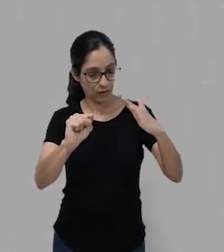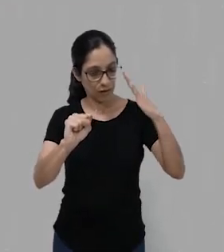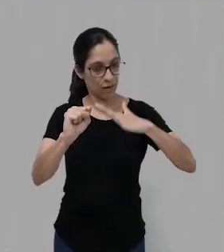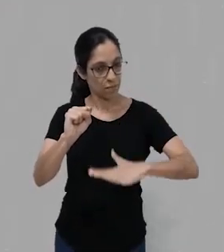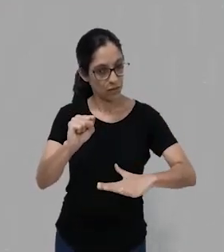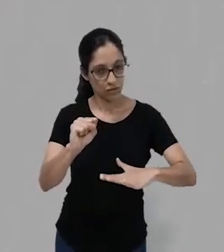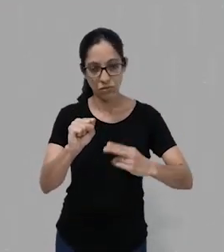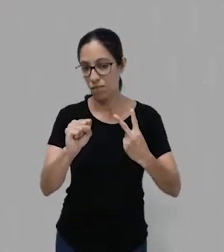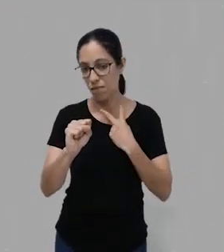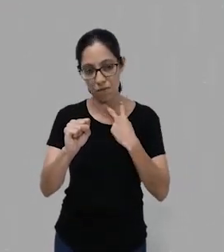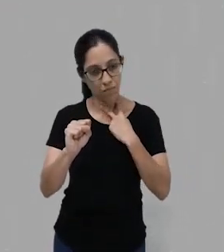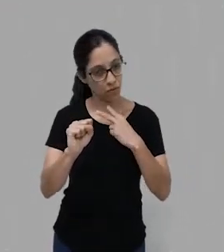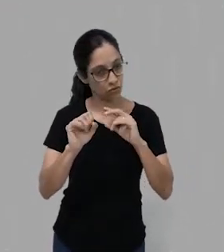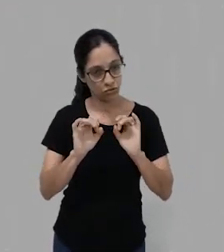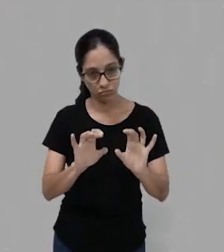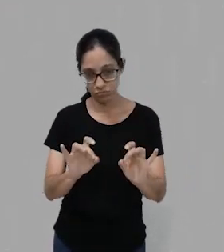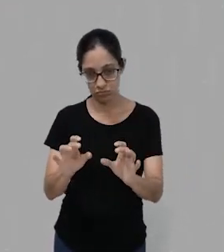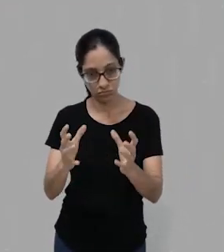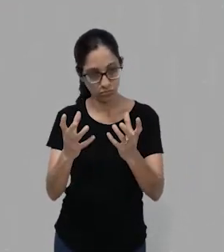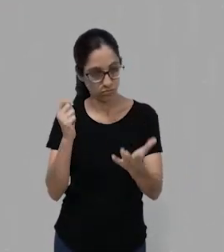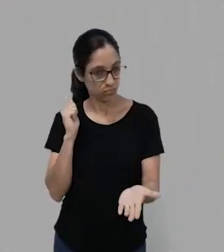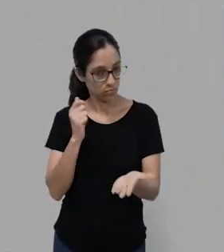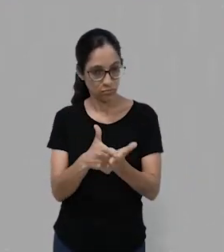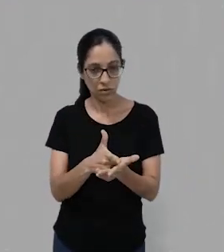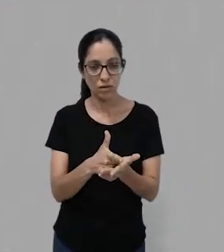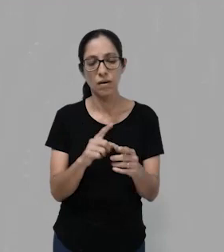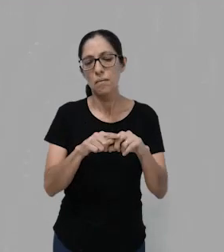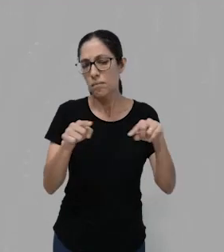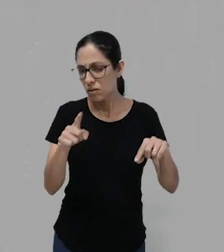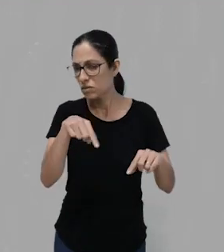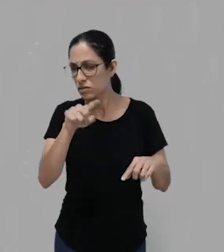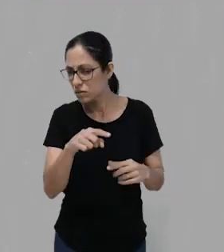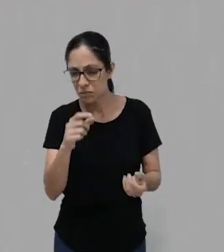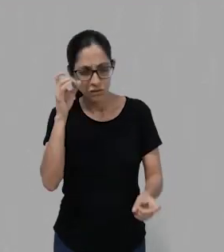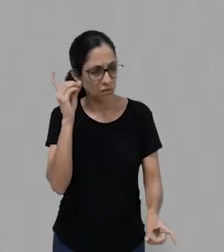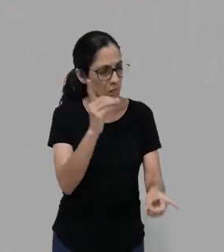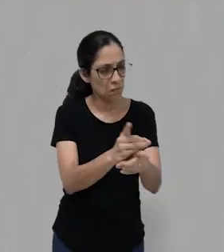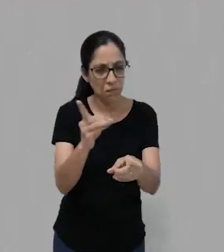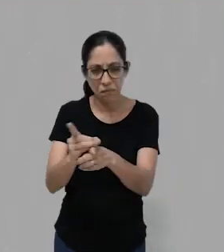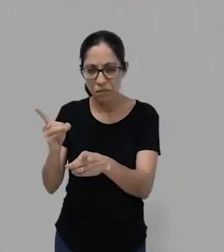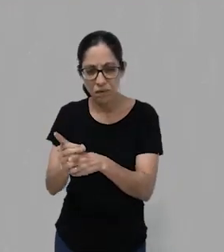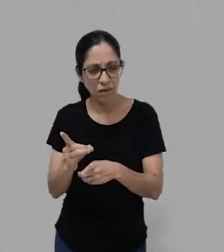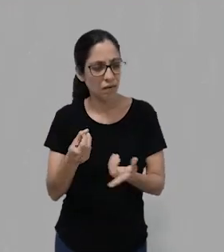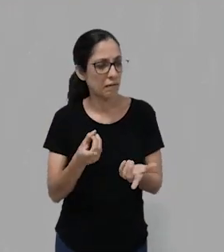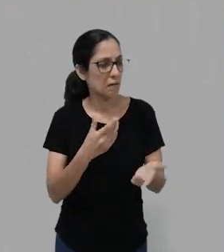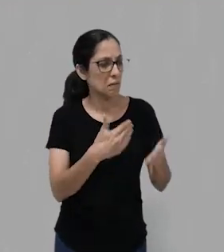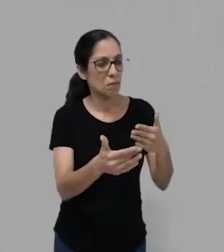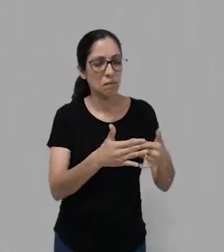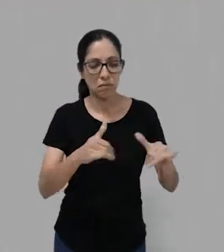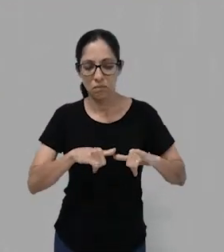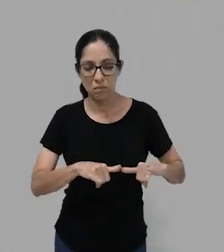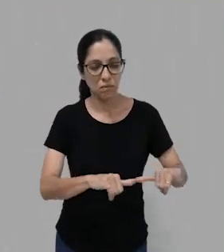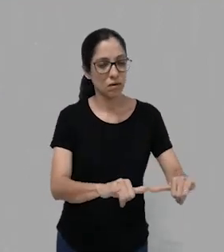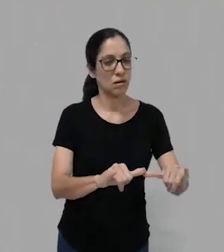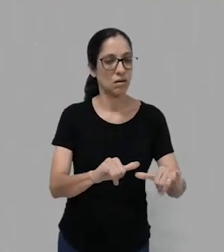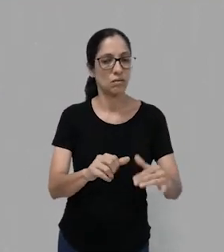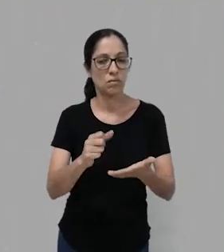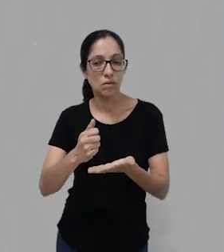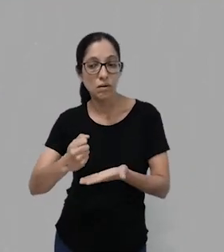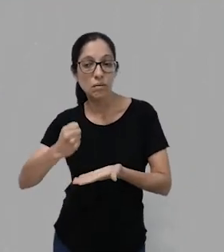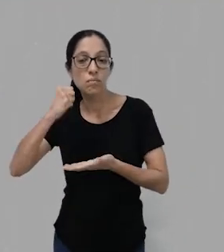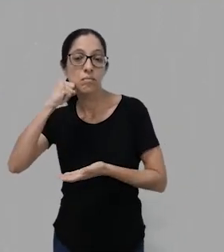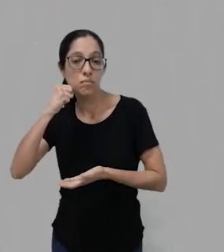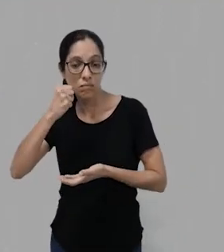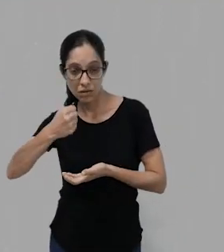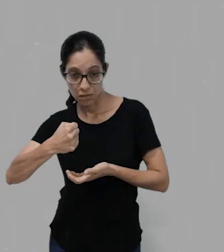o cigarro em comércios, em supermercados, em qualquer barzinho você encontra esse tipo de